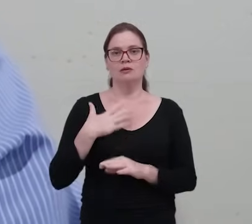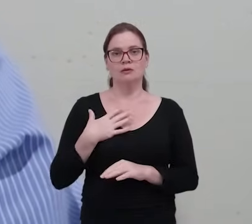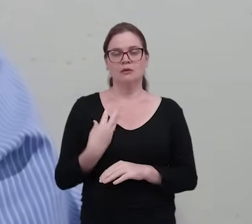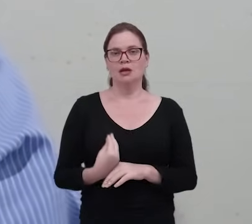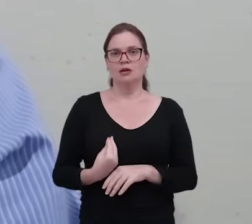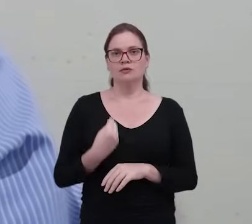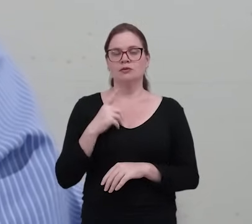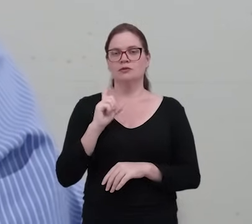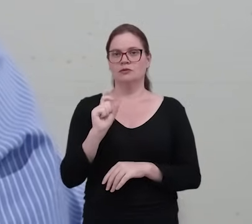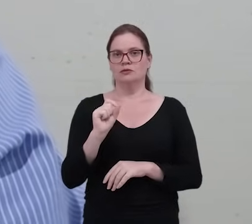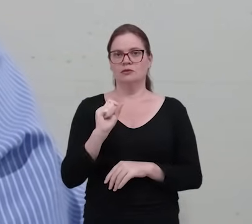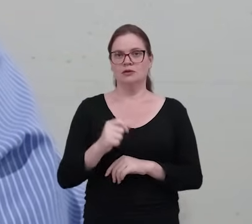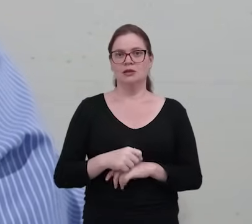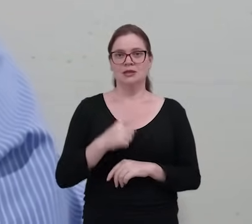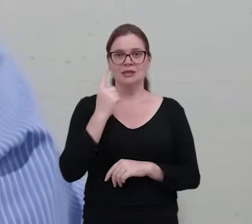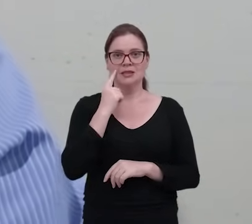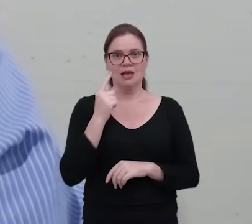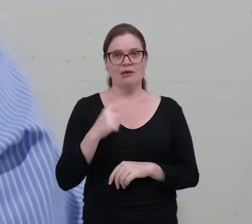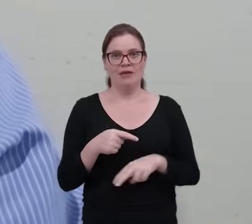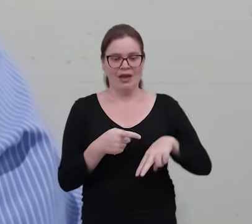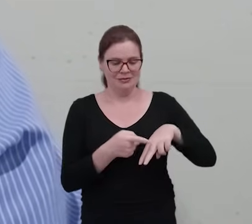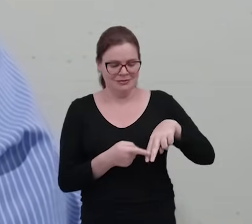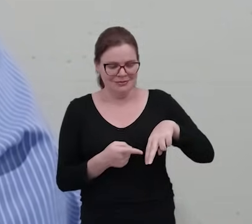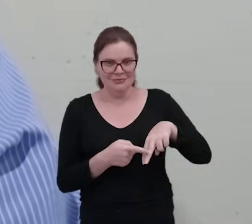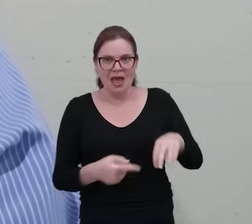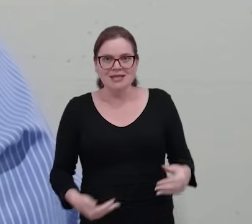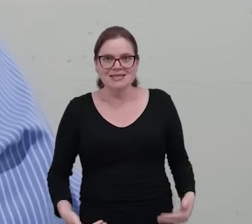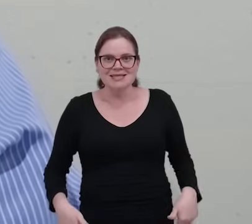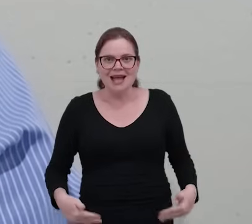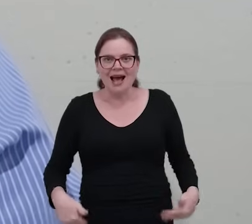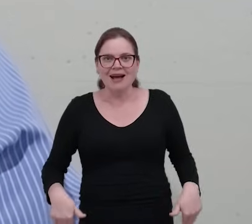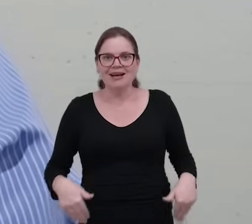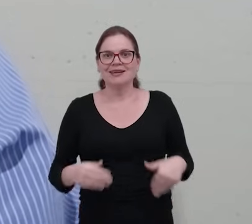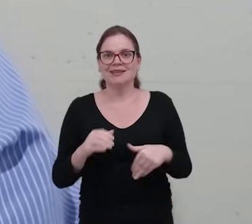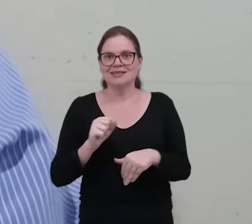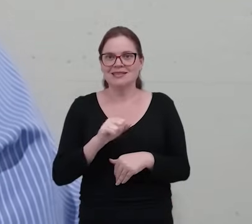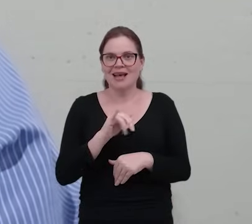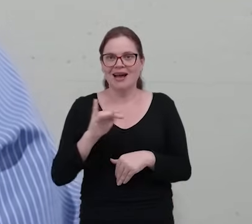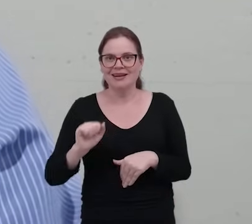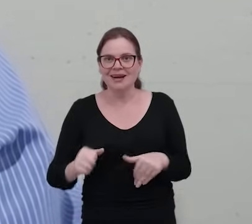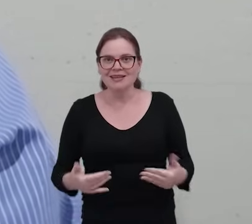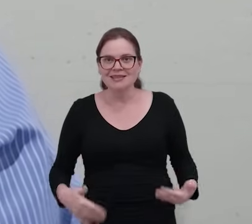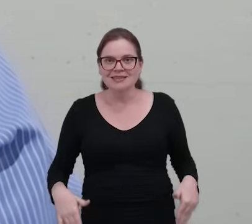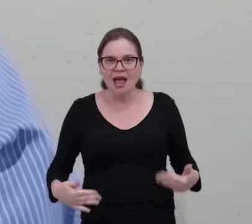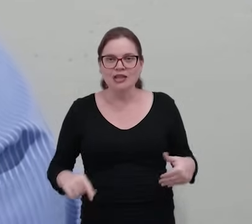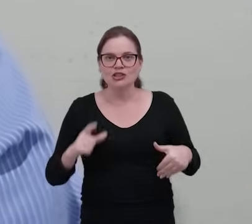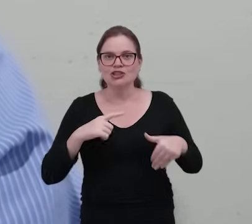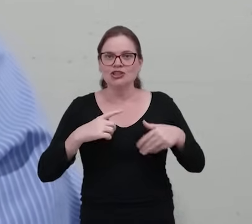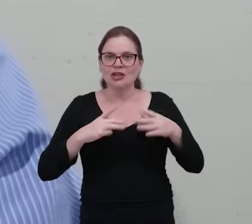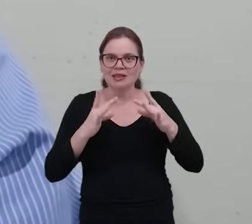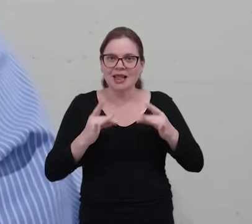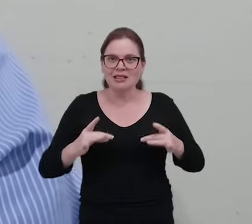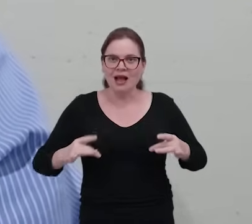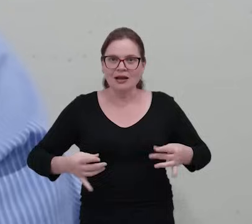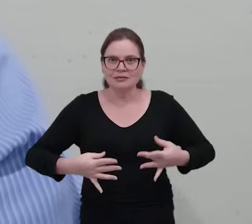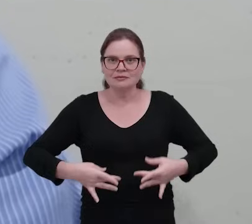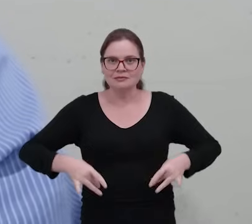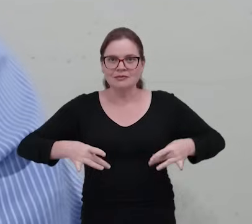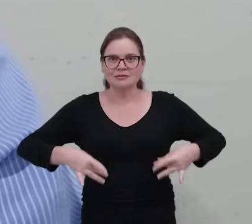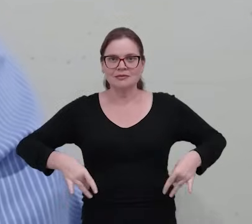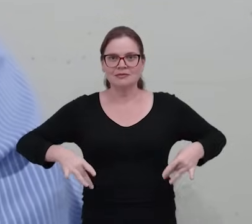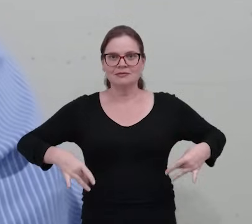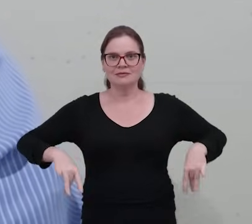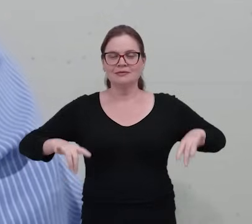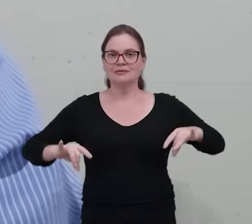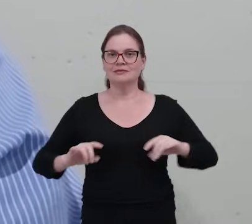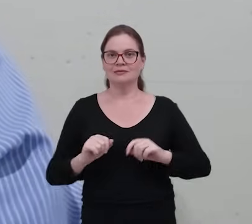que eu fui, as salinhas das crianças, os detalhes com a decoração, com o